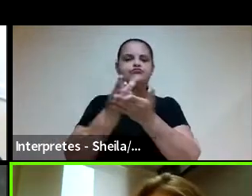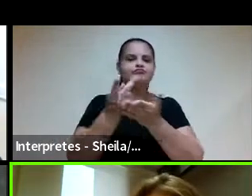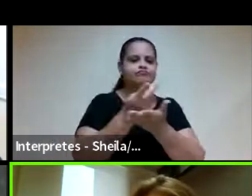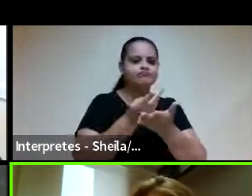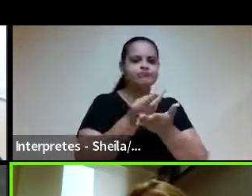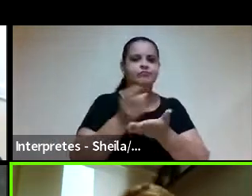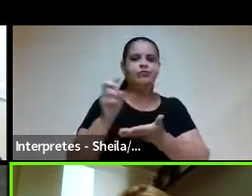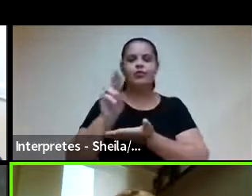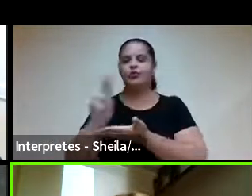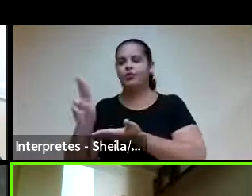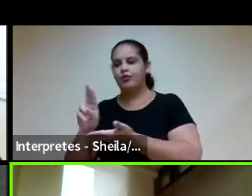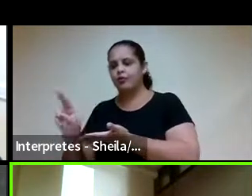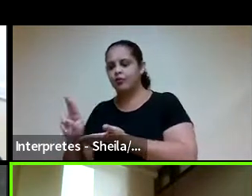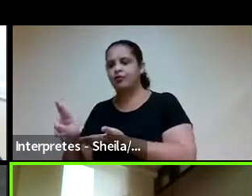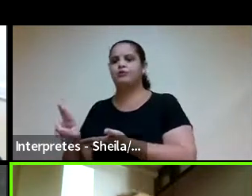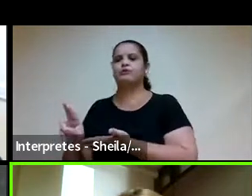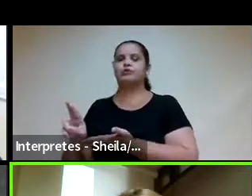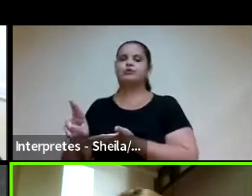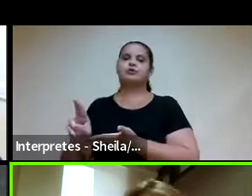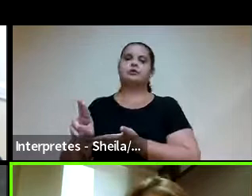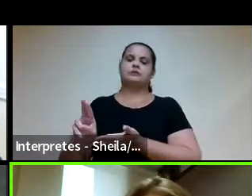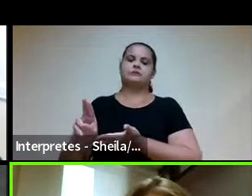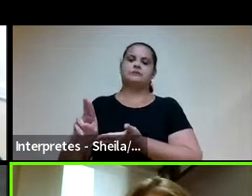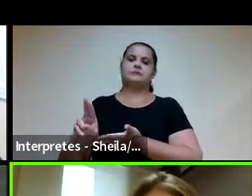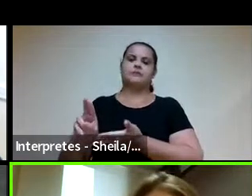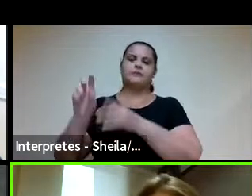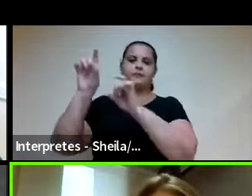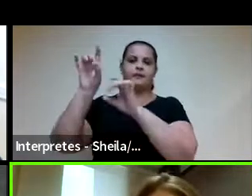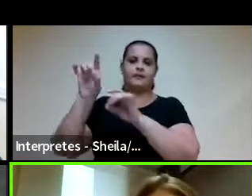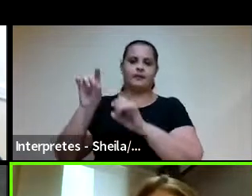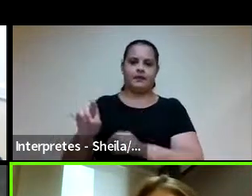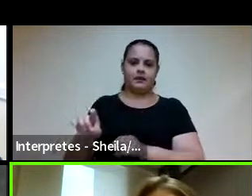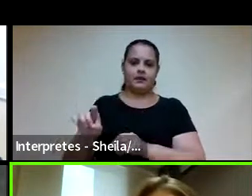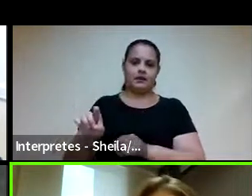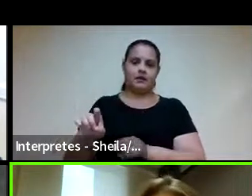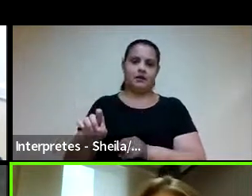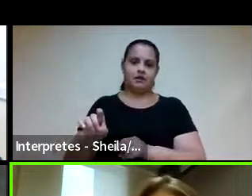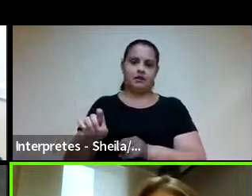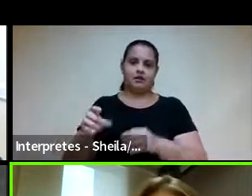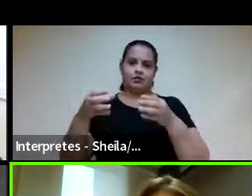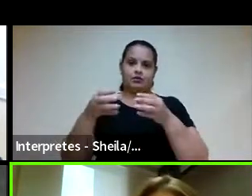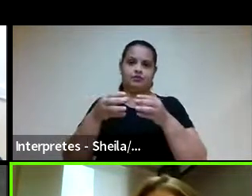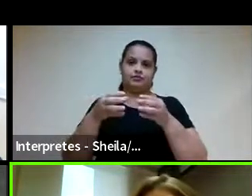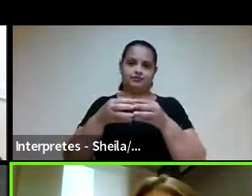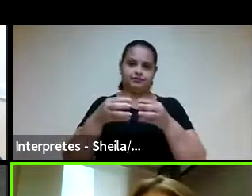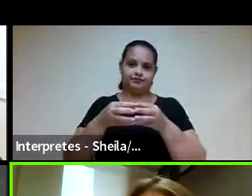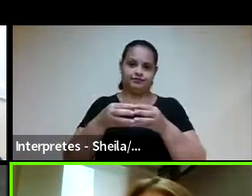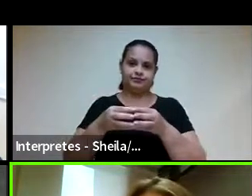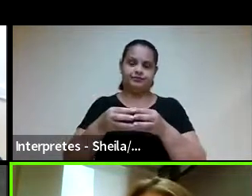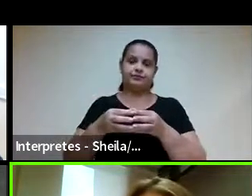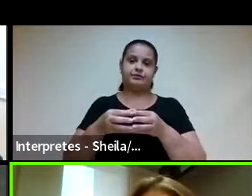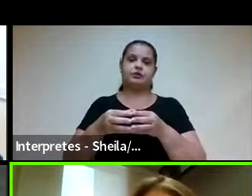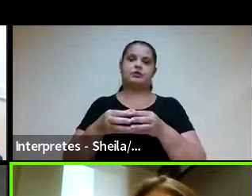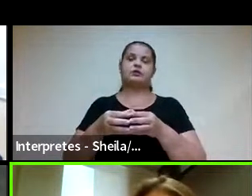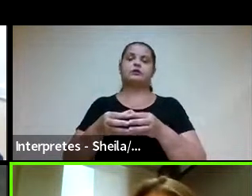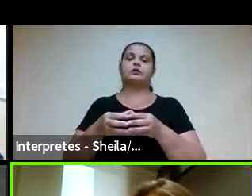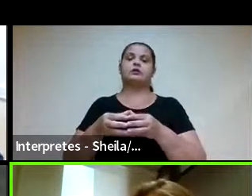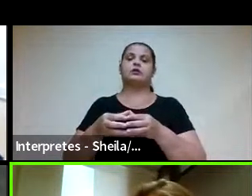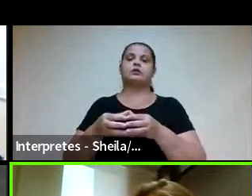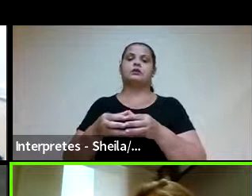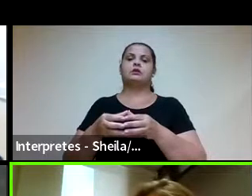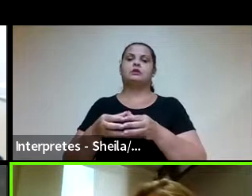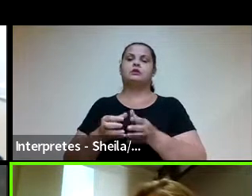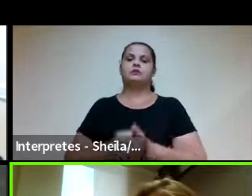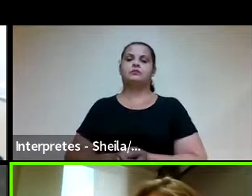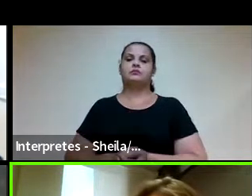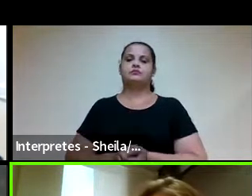depor no processo. Então, e em especial num caso como esse, né, em que foram reiteradas vezes as tentativas de que